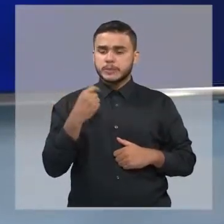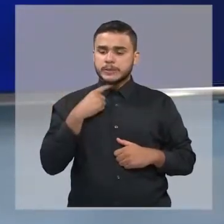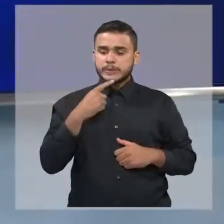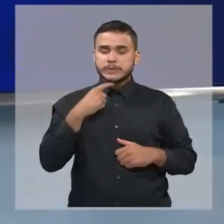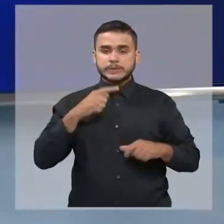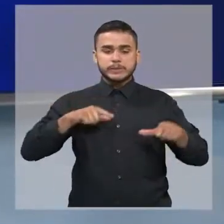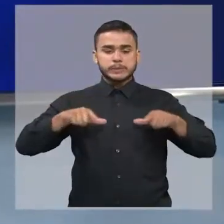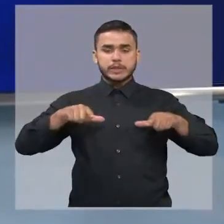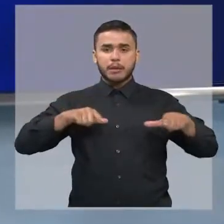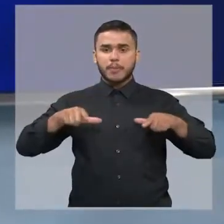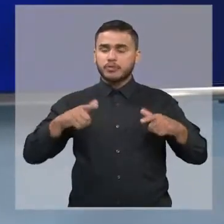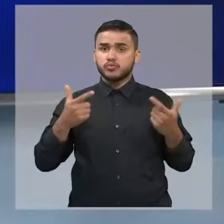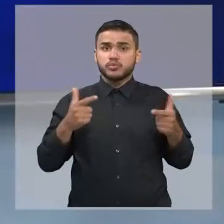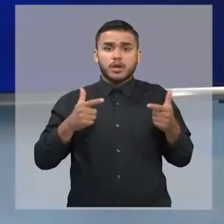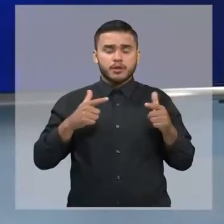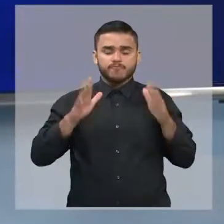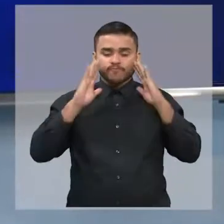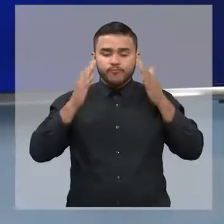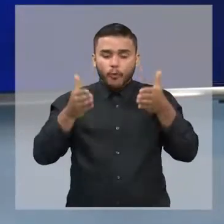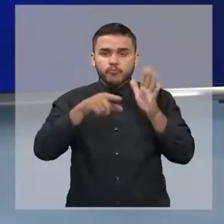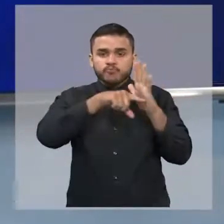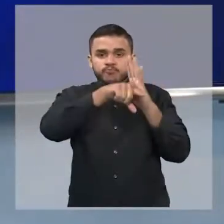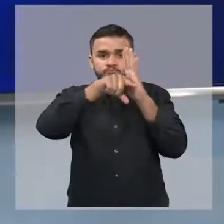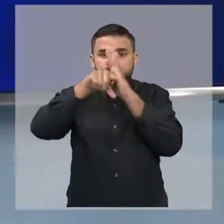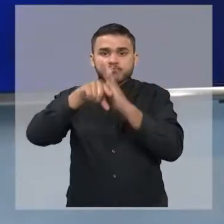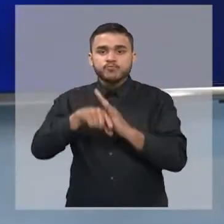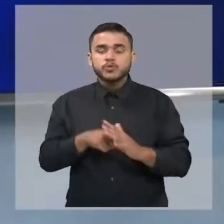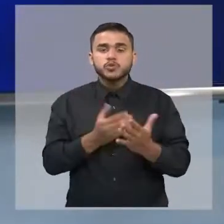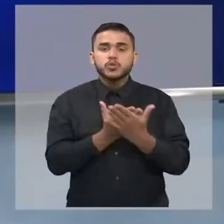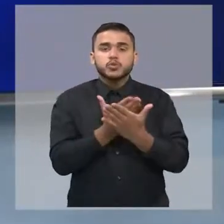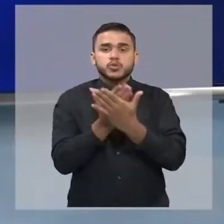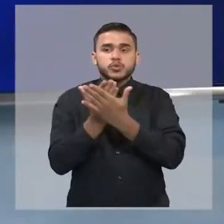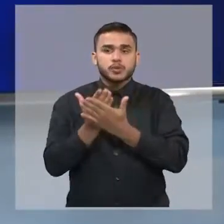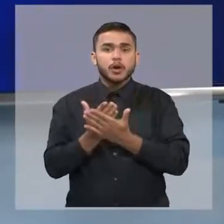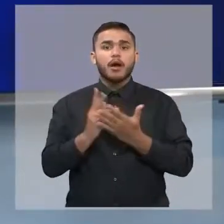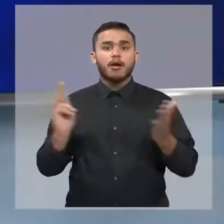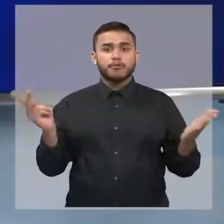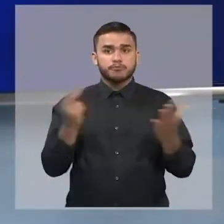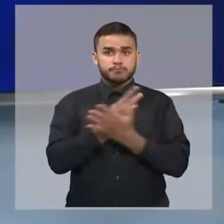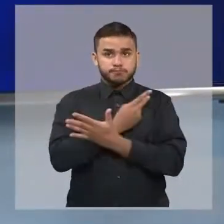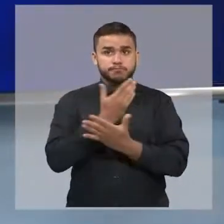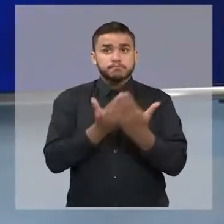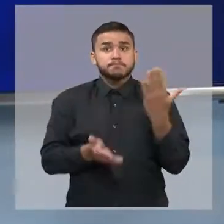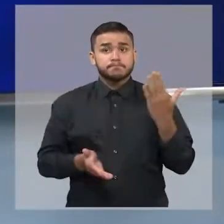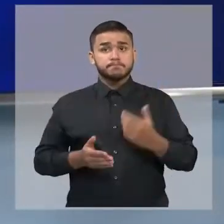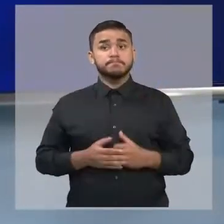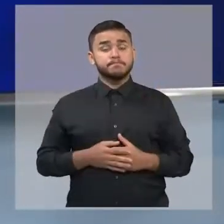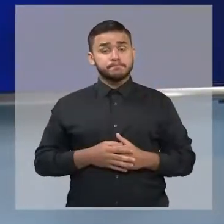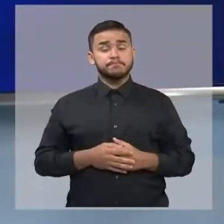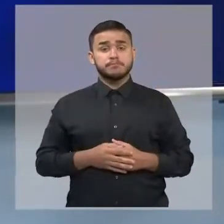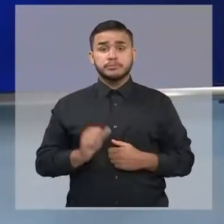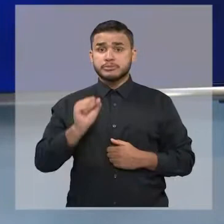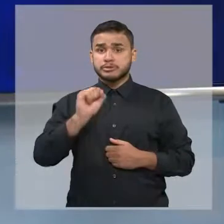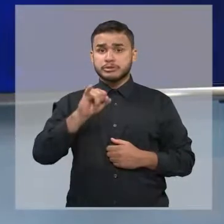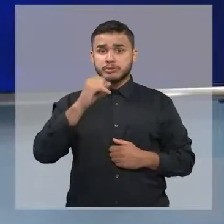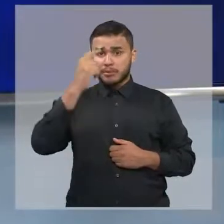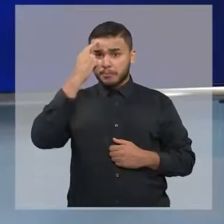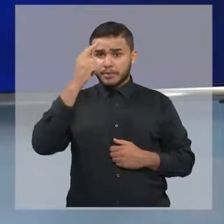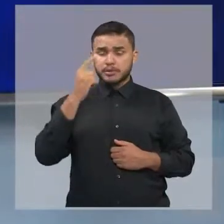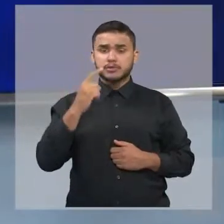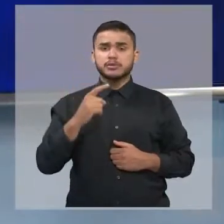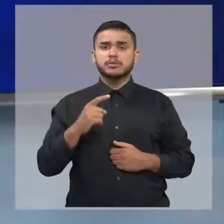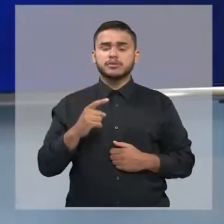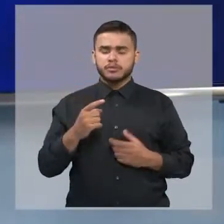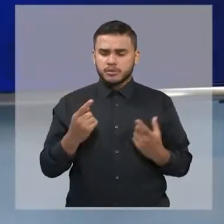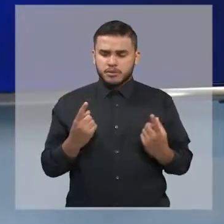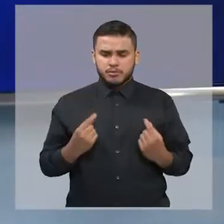manter, mas que também são cortadas. Ou seja, se não bastasse o